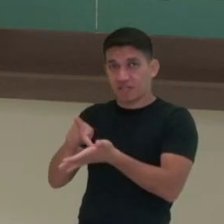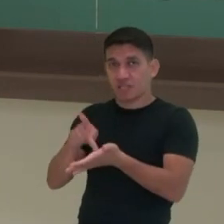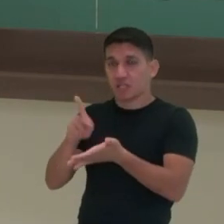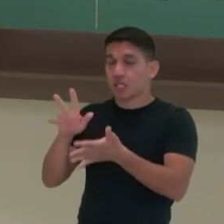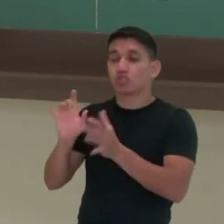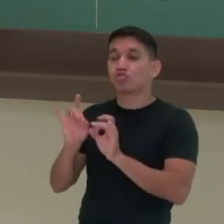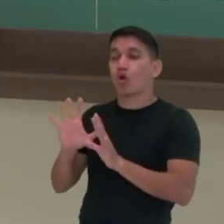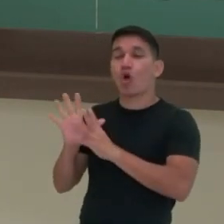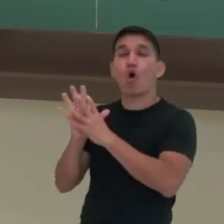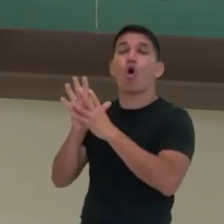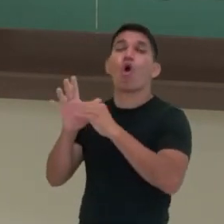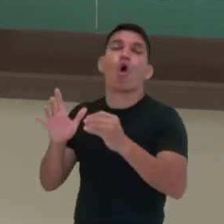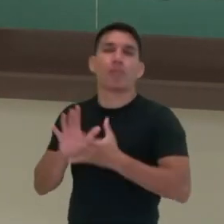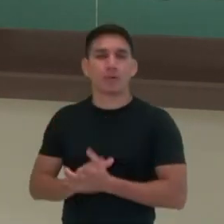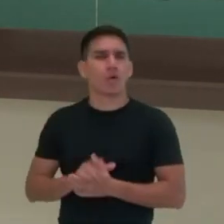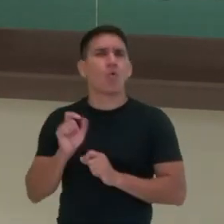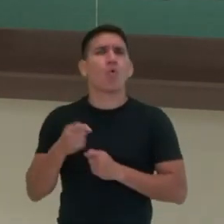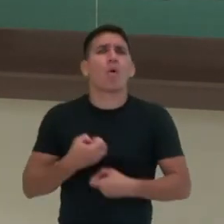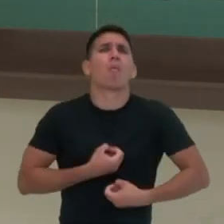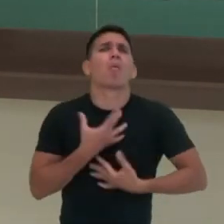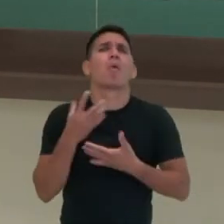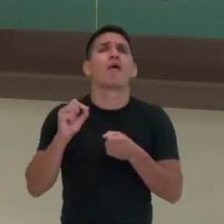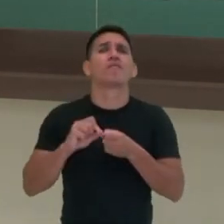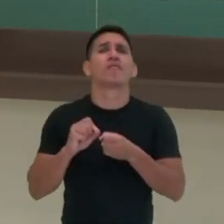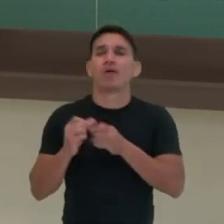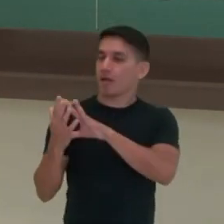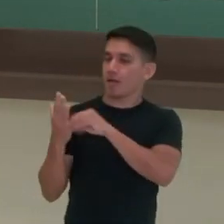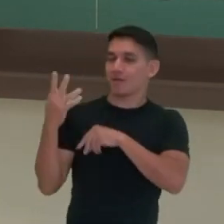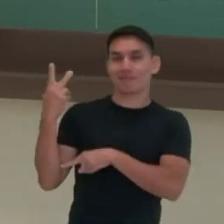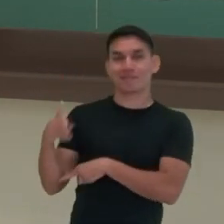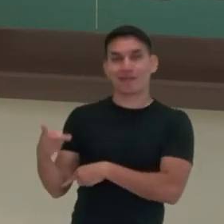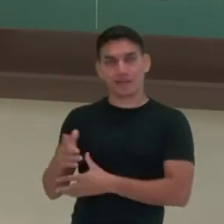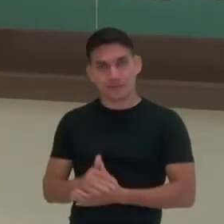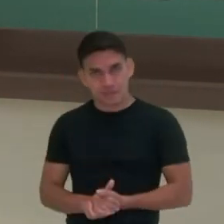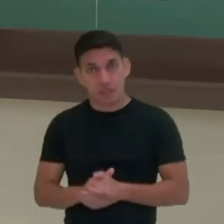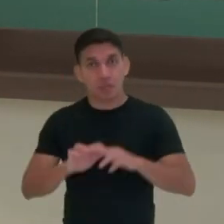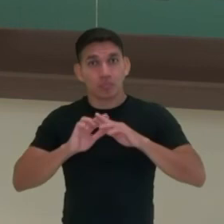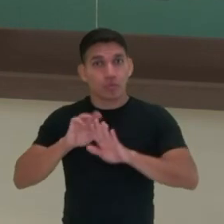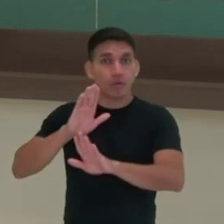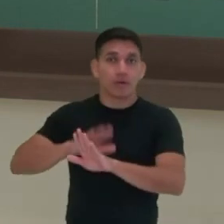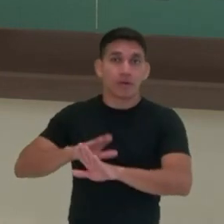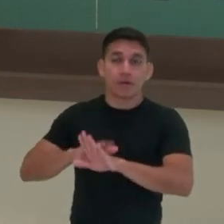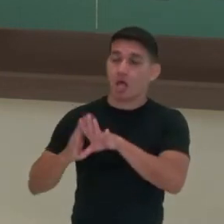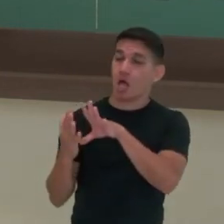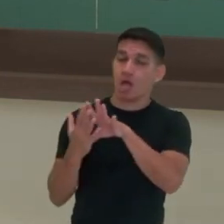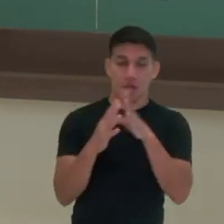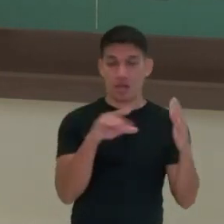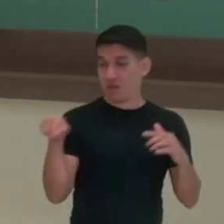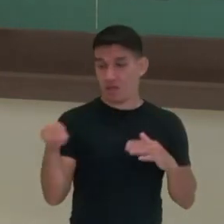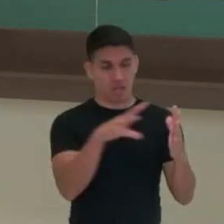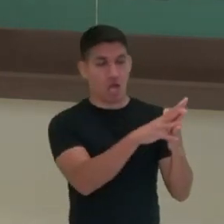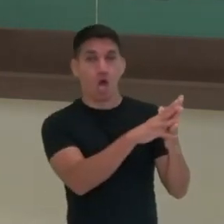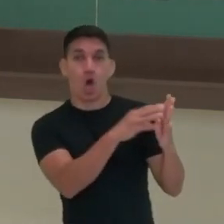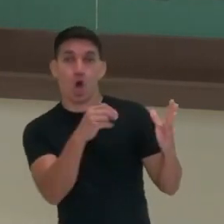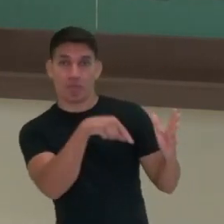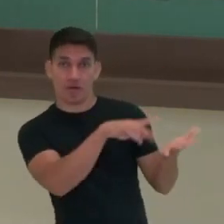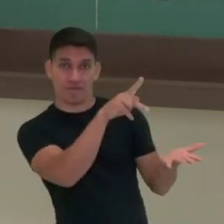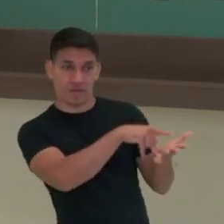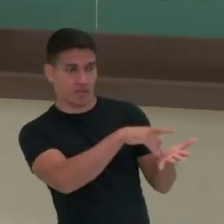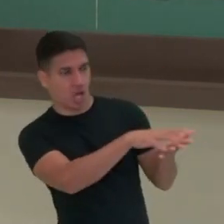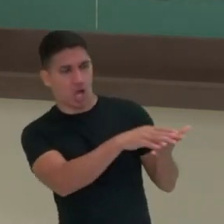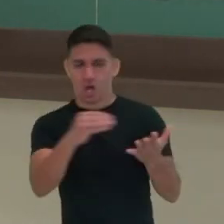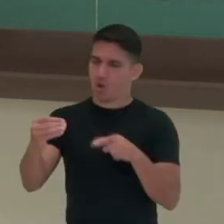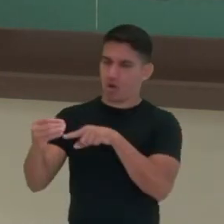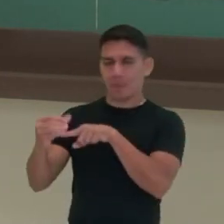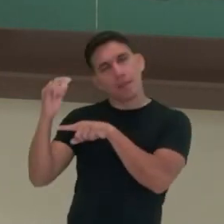coisas. O que o poeta faz imita o mundo sensível, ou seja, ele faz a cópia da cópia, nos afastando cada vez